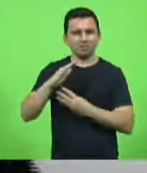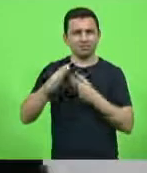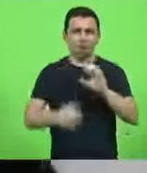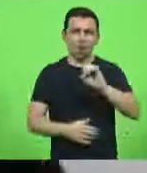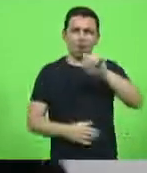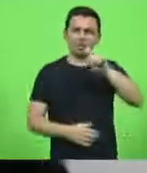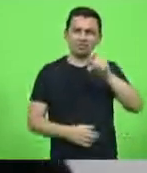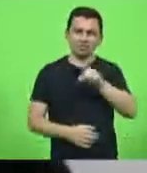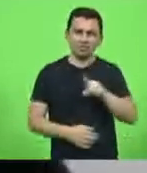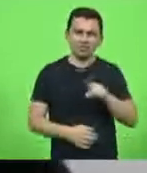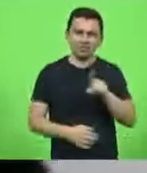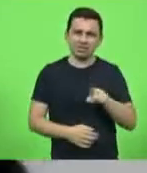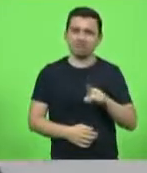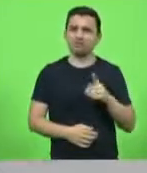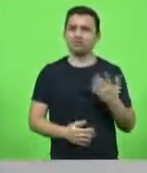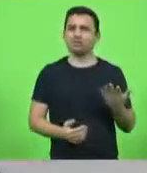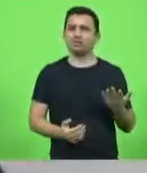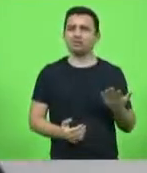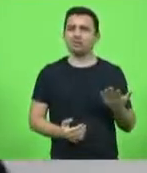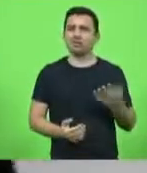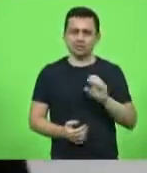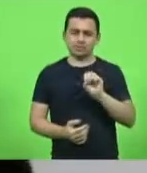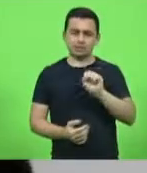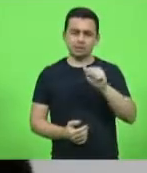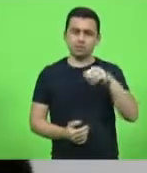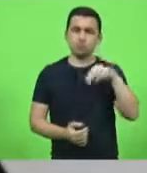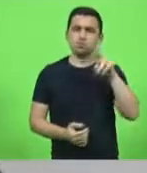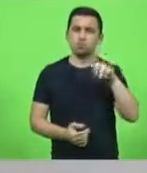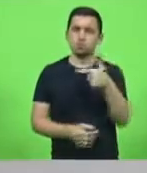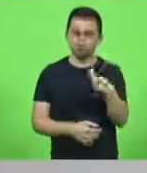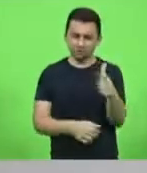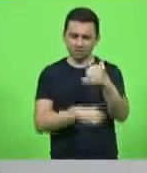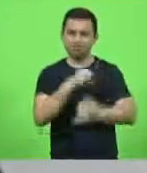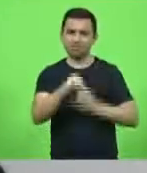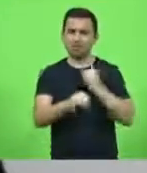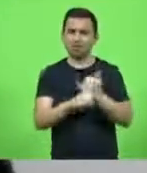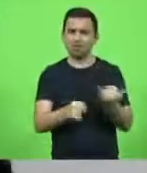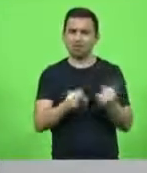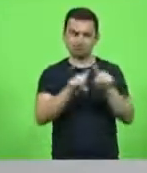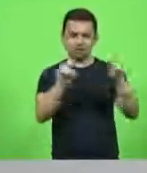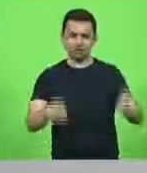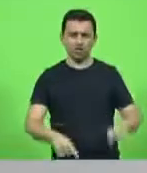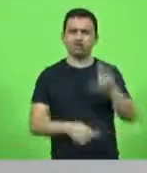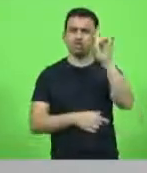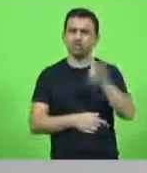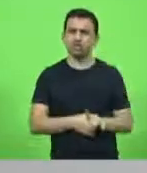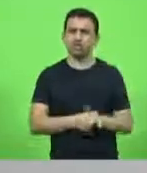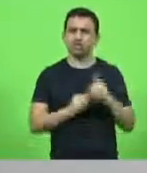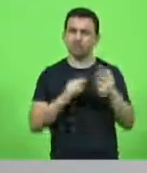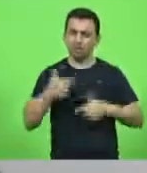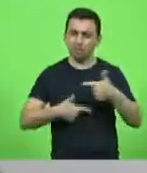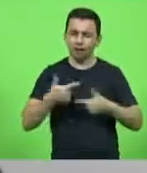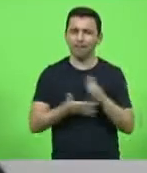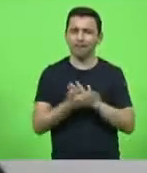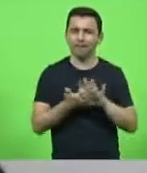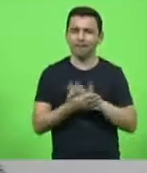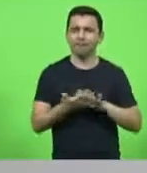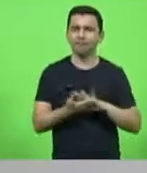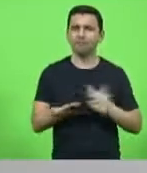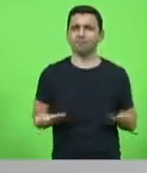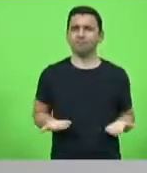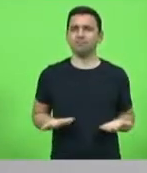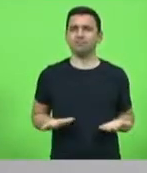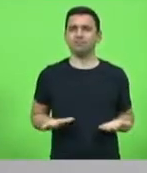o problema agora essa rua está sem internet os funcionários sem direitos trabalhistas Como já foi levantado aqui por